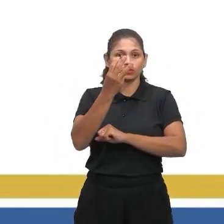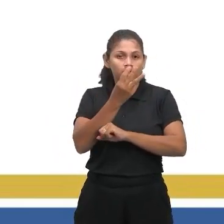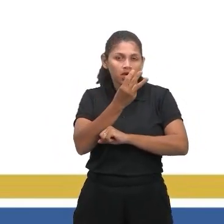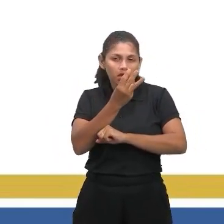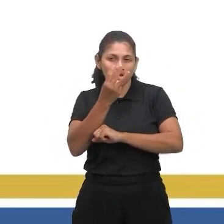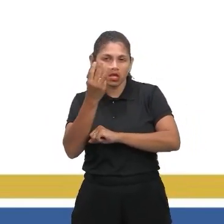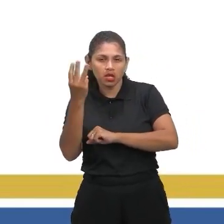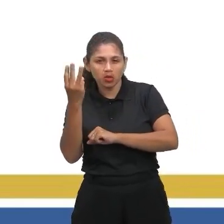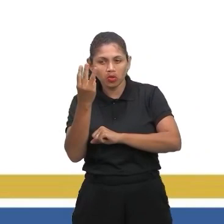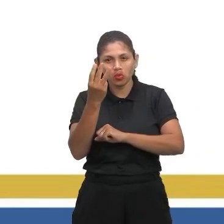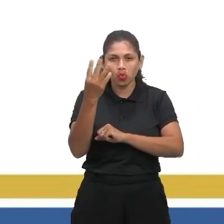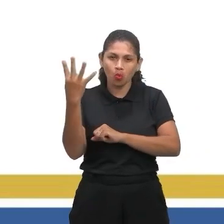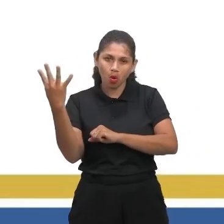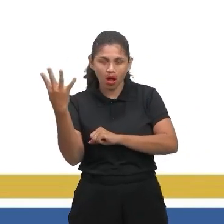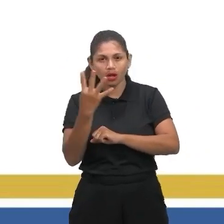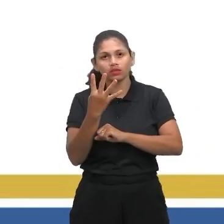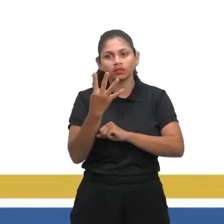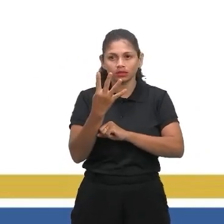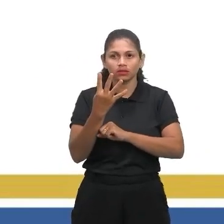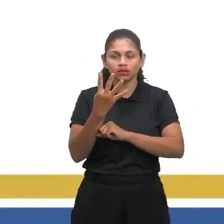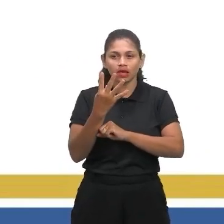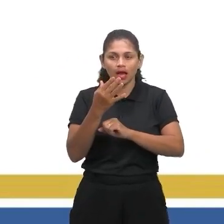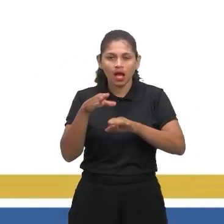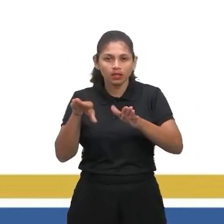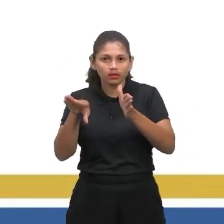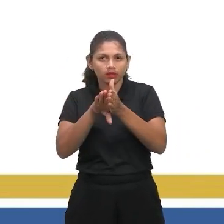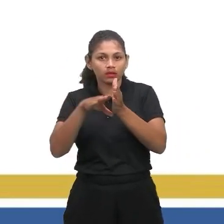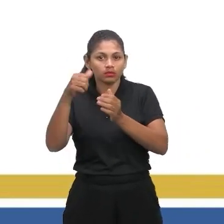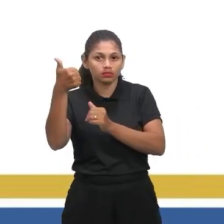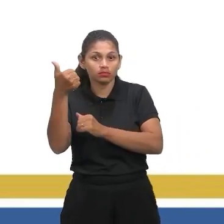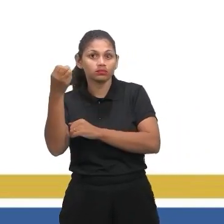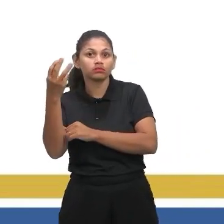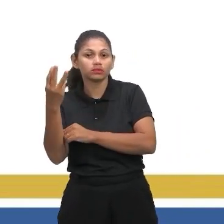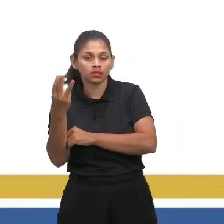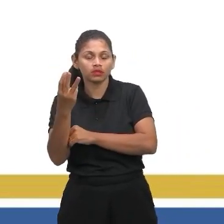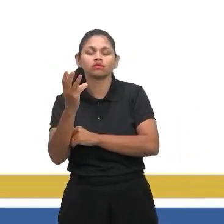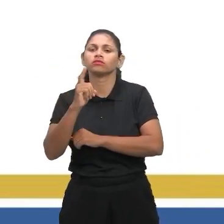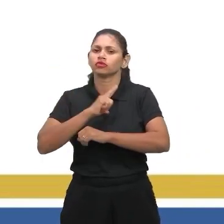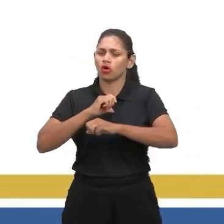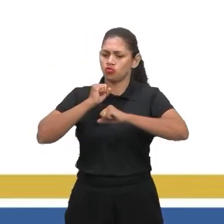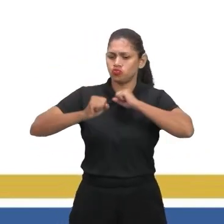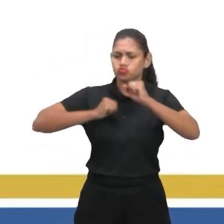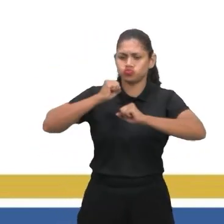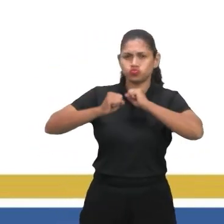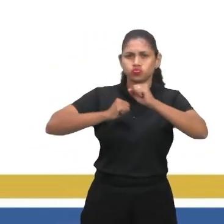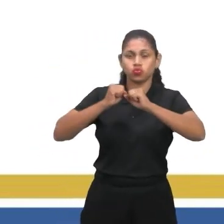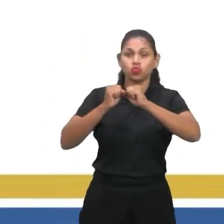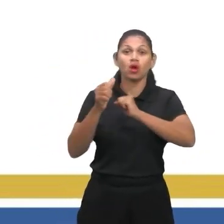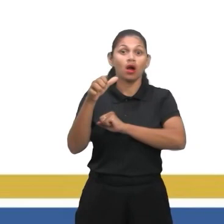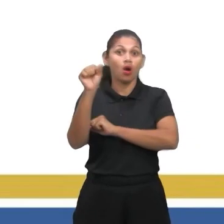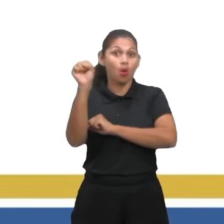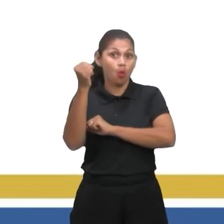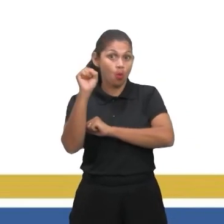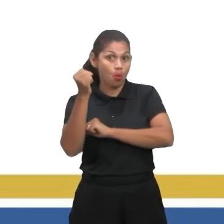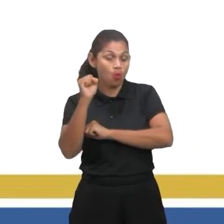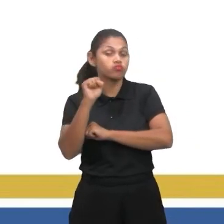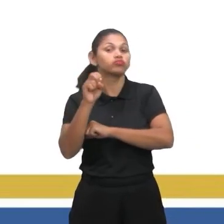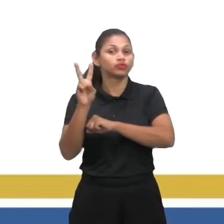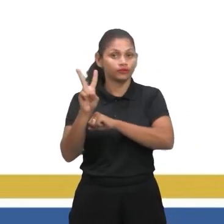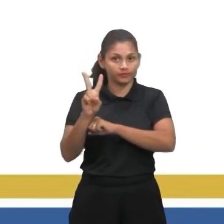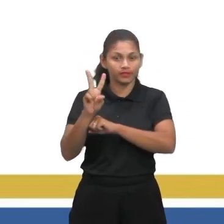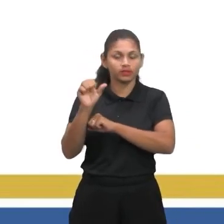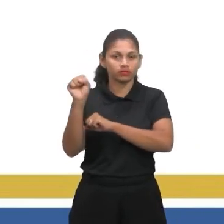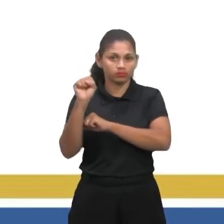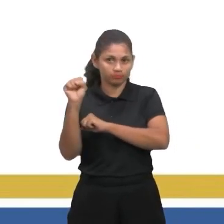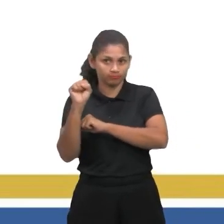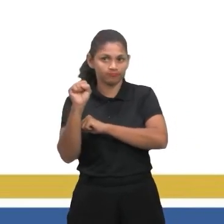o 4, do 3 ao 13, passado 10 minutos, ela teve ali na velocidade 8. E do tempo